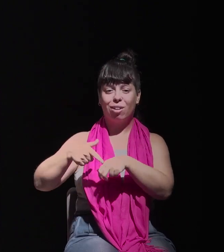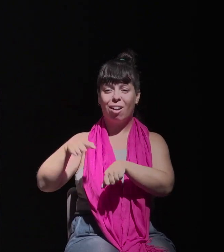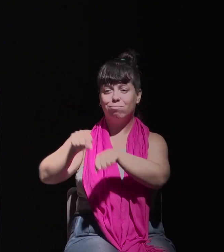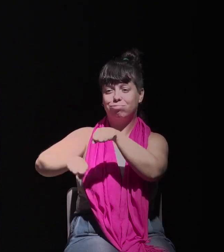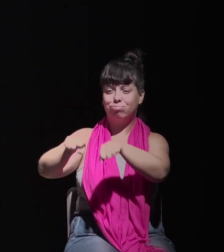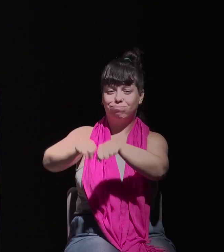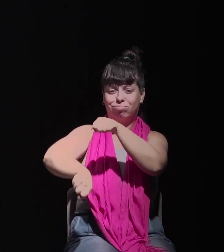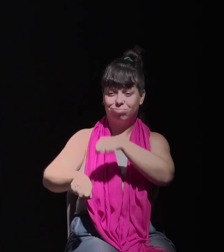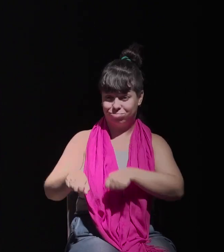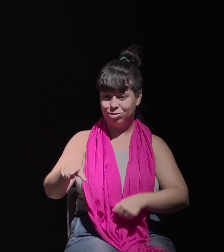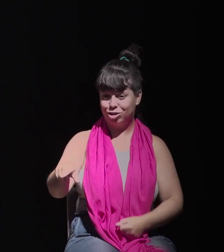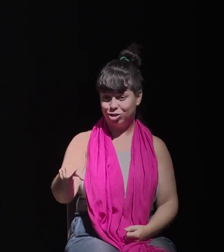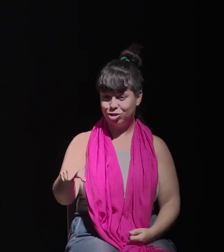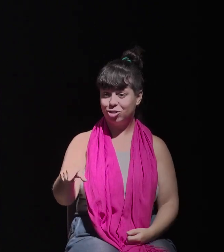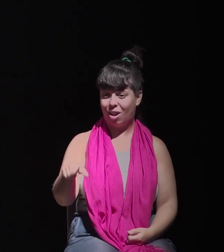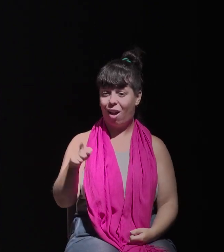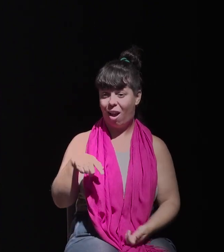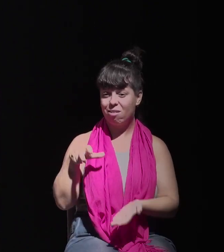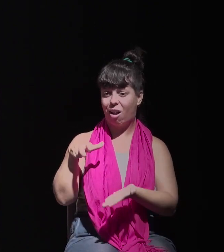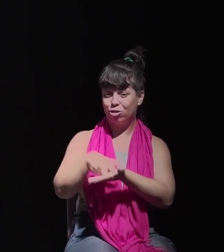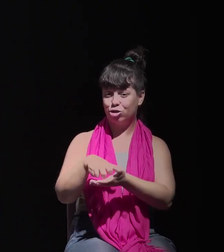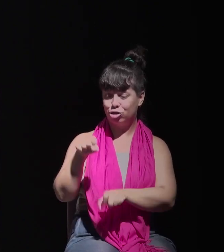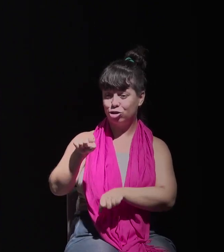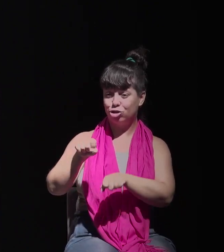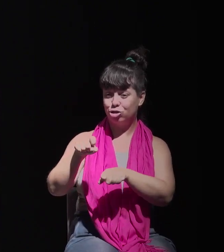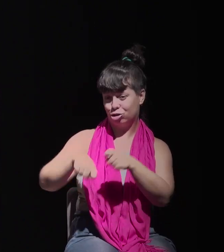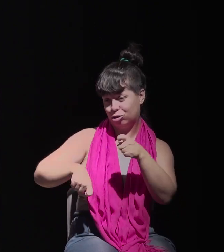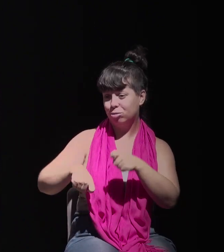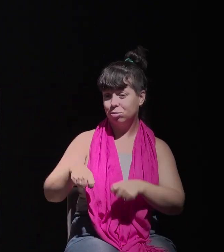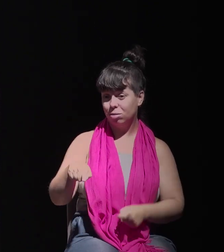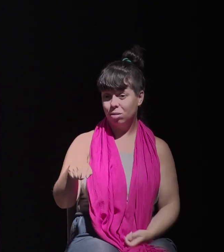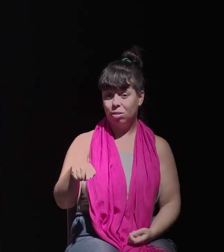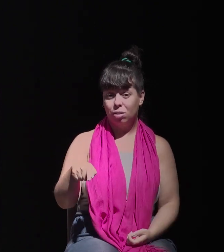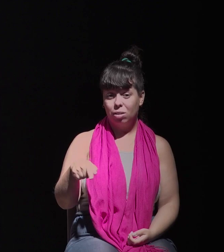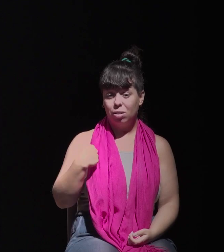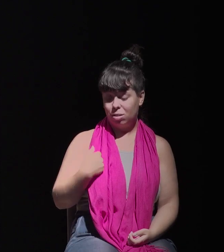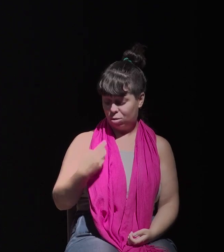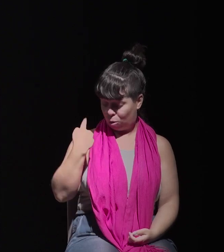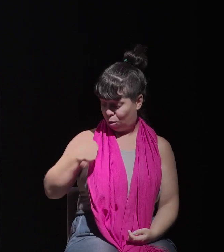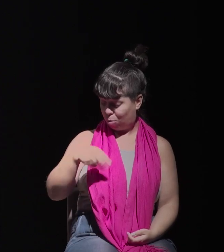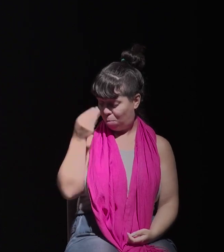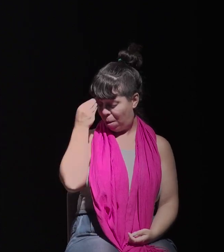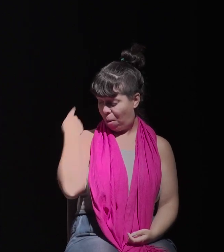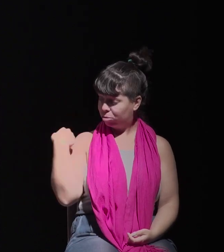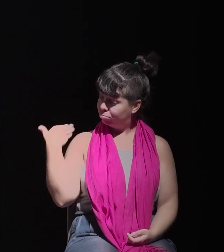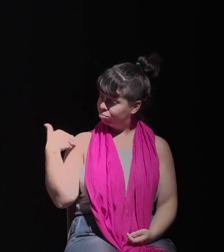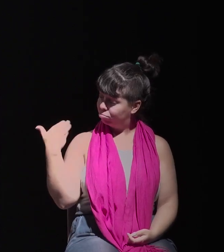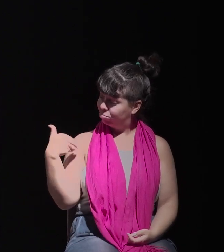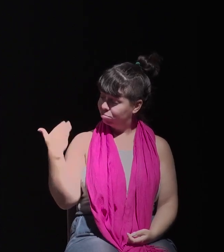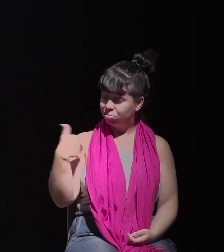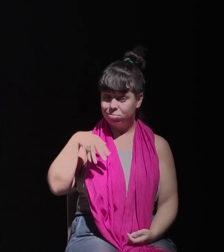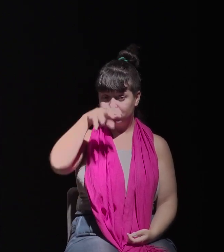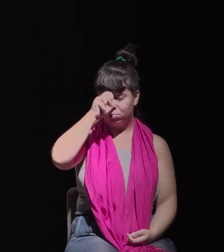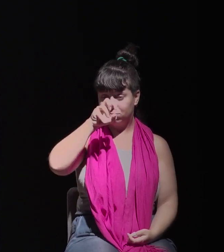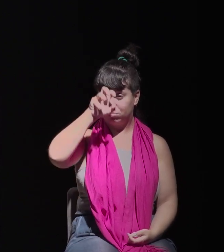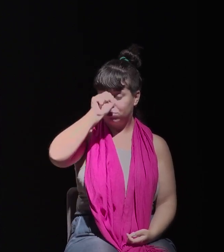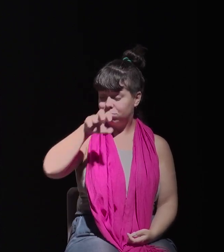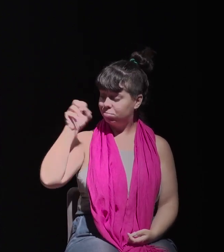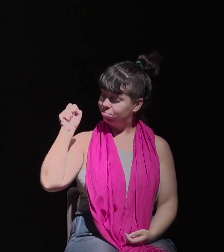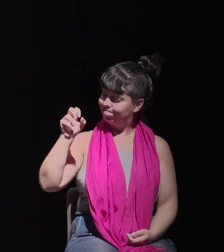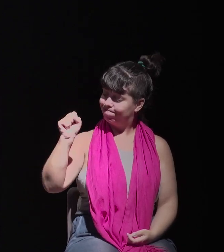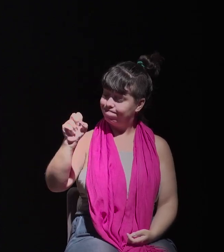essa memória desse corpo vai se perpetuando ao longo da história. Por outro